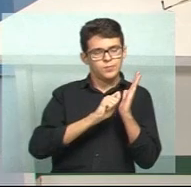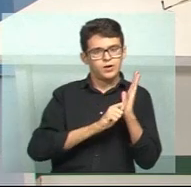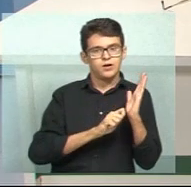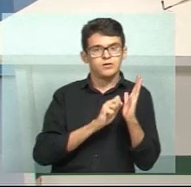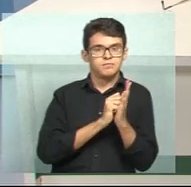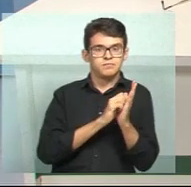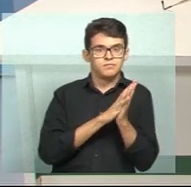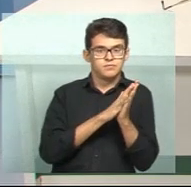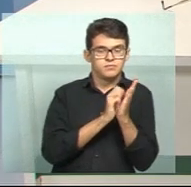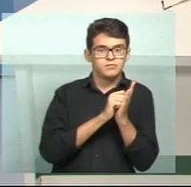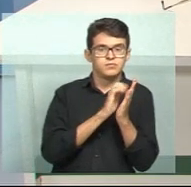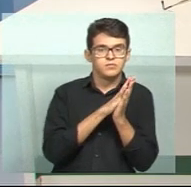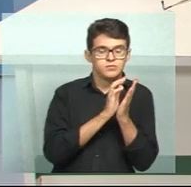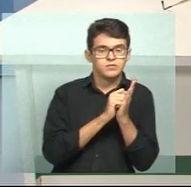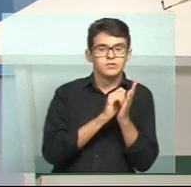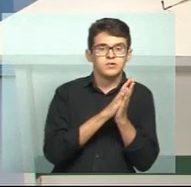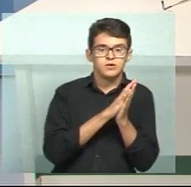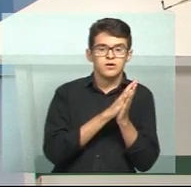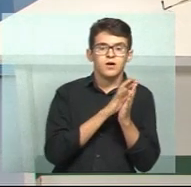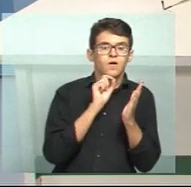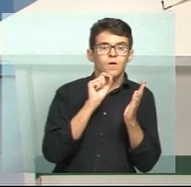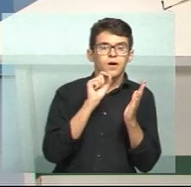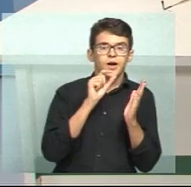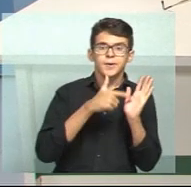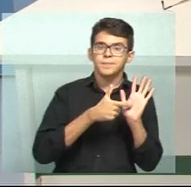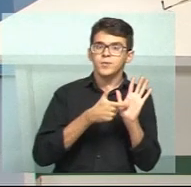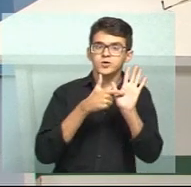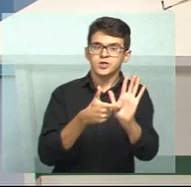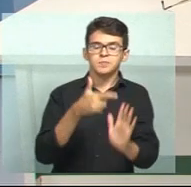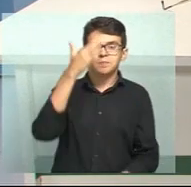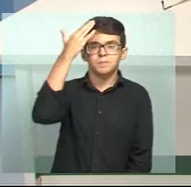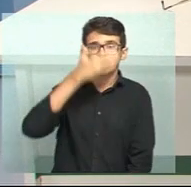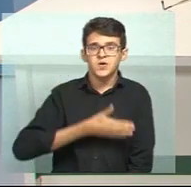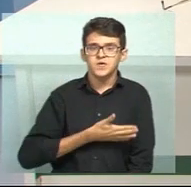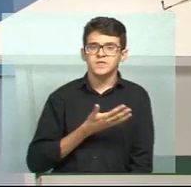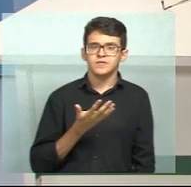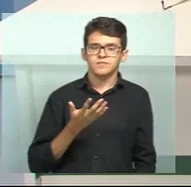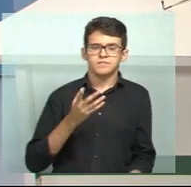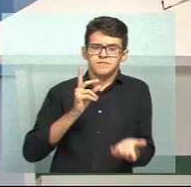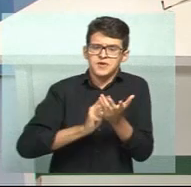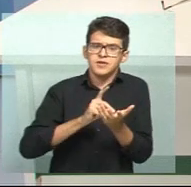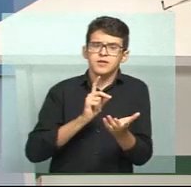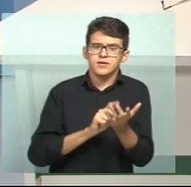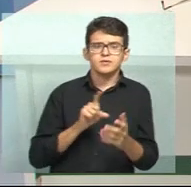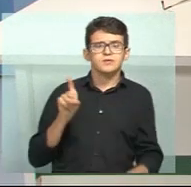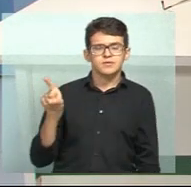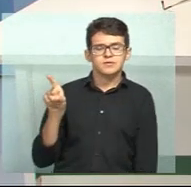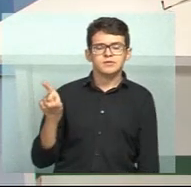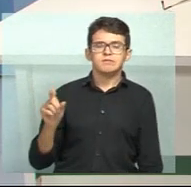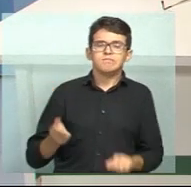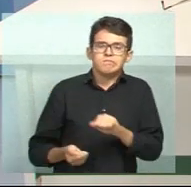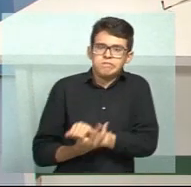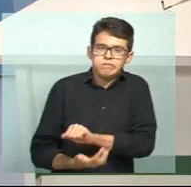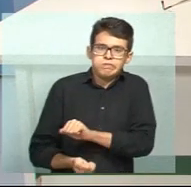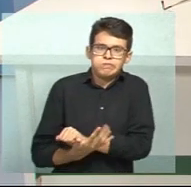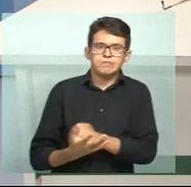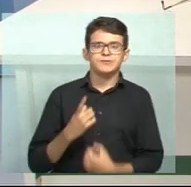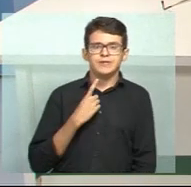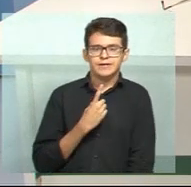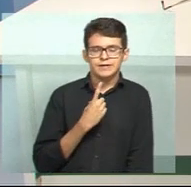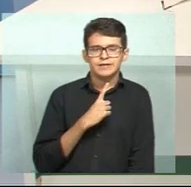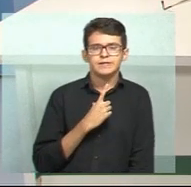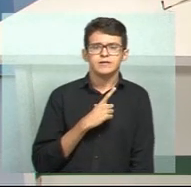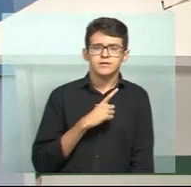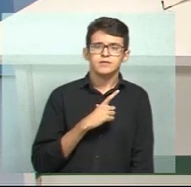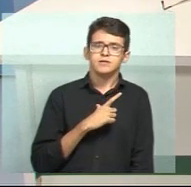que provas e fatos tinha... De monte. De montão, como a gente diz aqui... No Ceará.